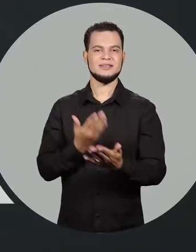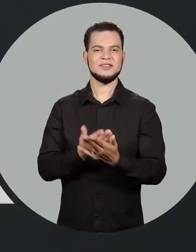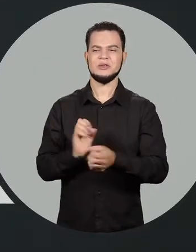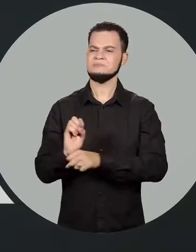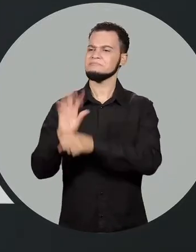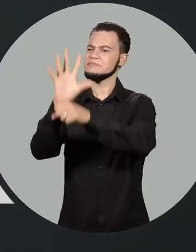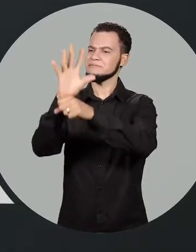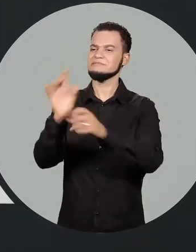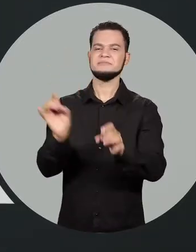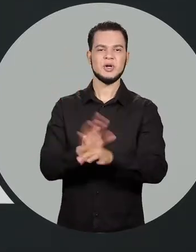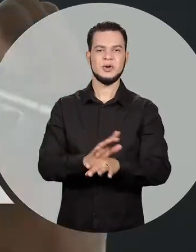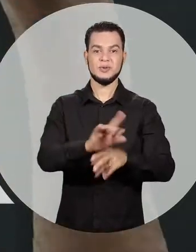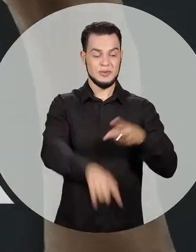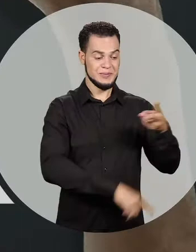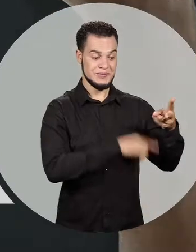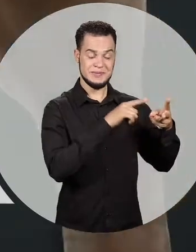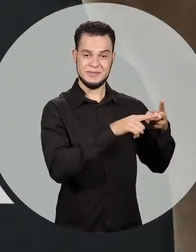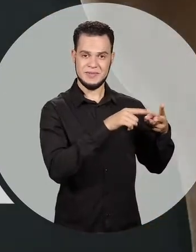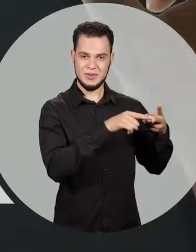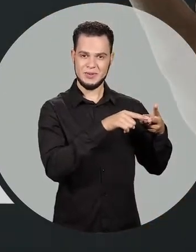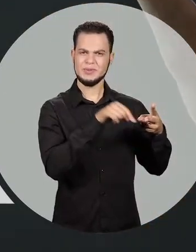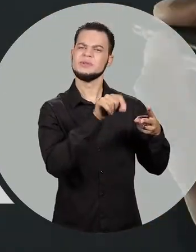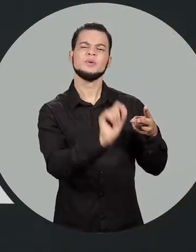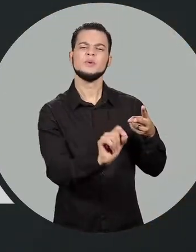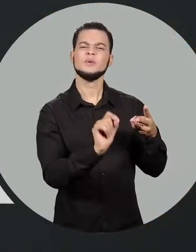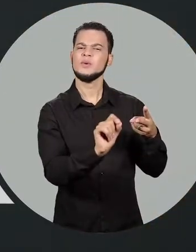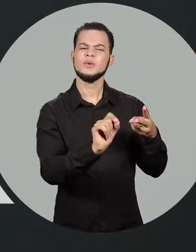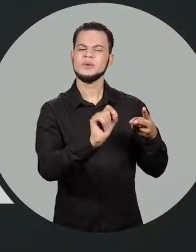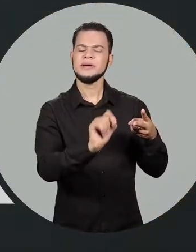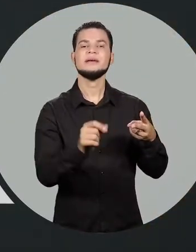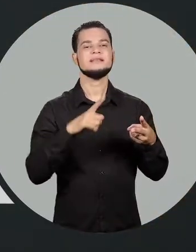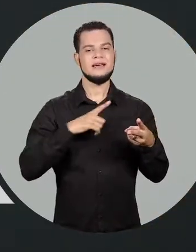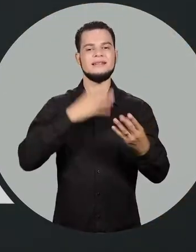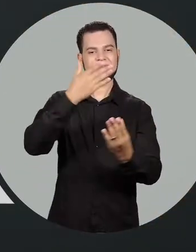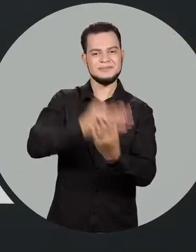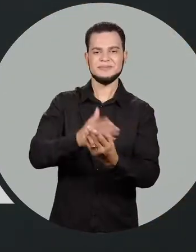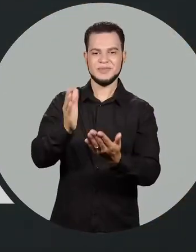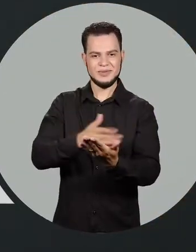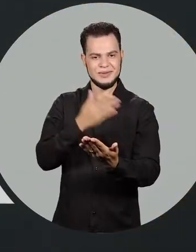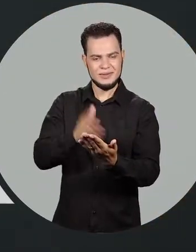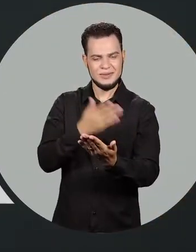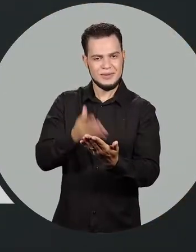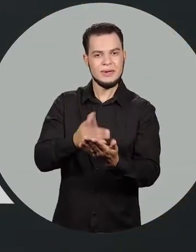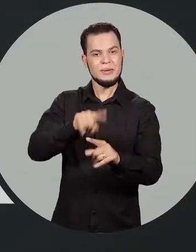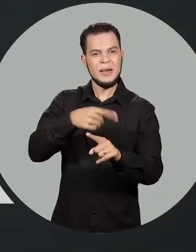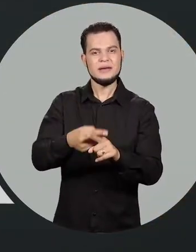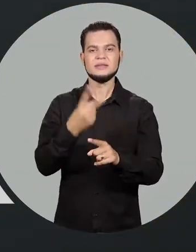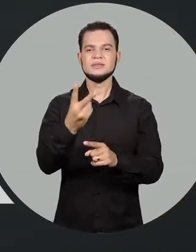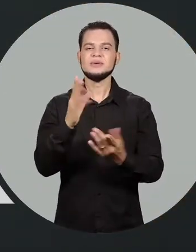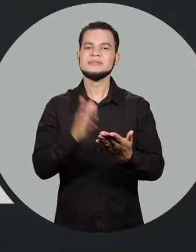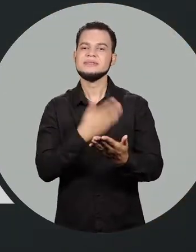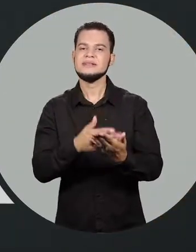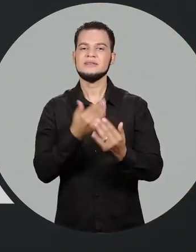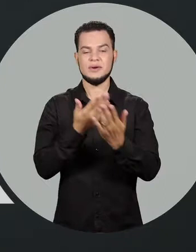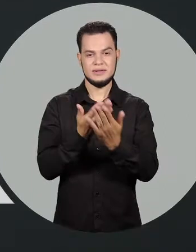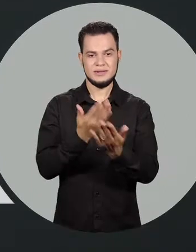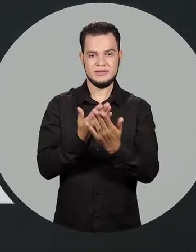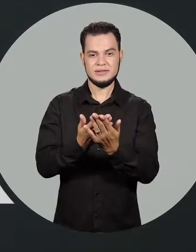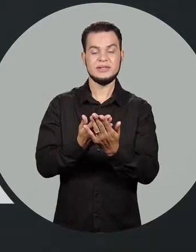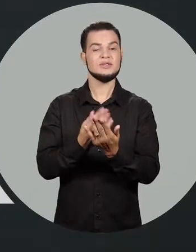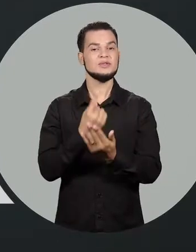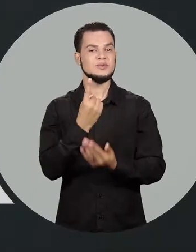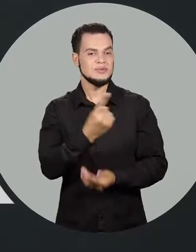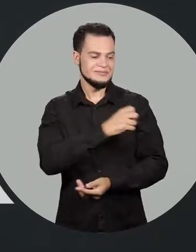sala de aula. Kit Professor. Uma pasta para curso, um livro do professor, 2 livros do estudante, um dos